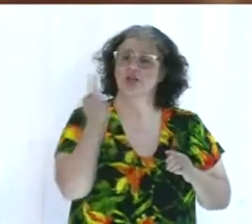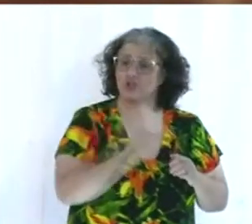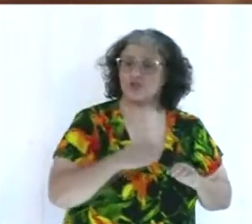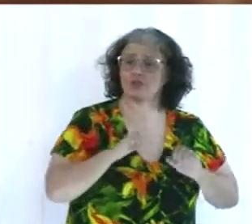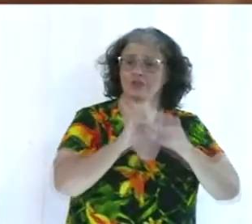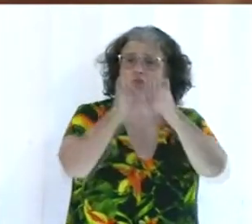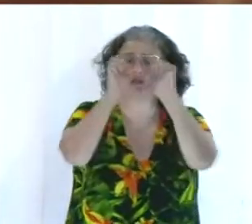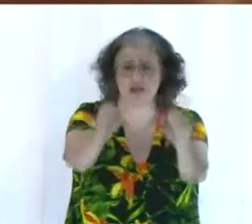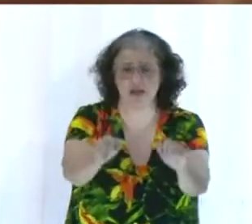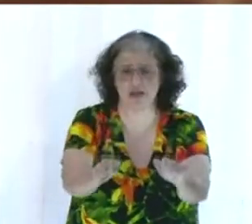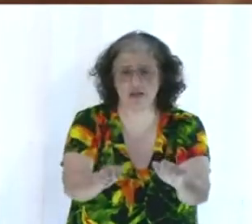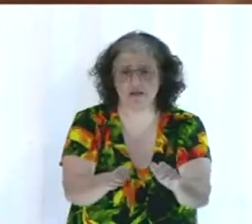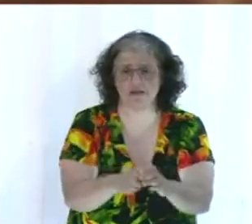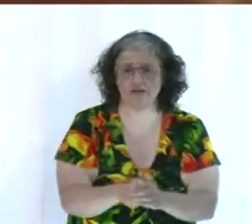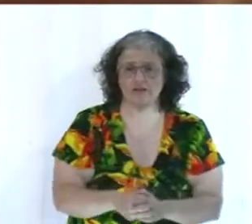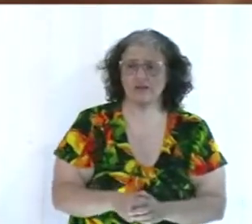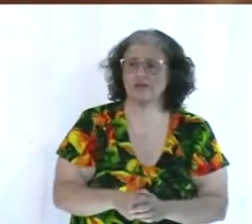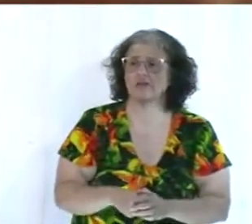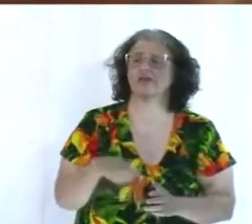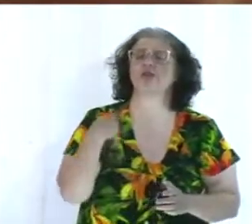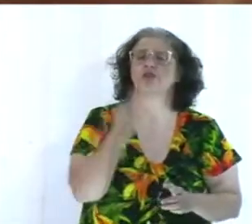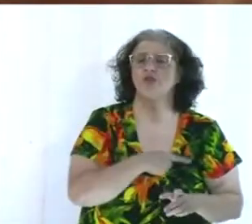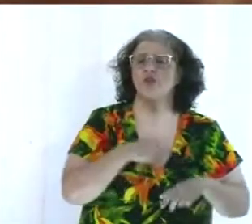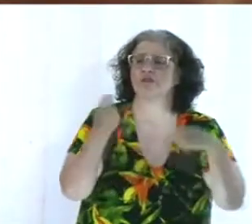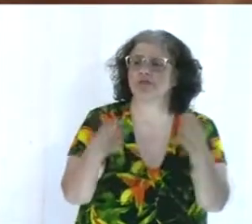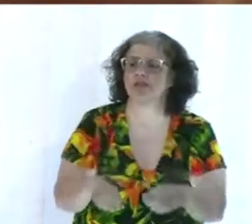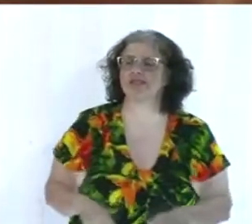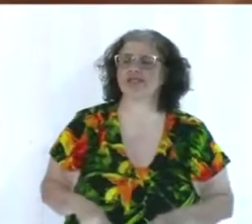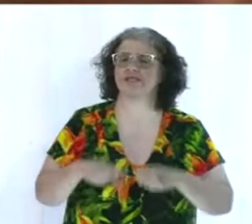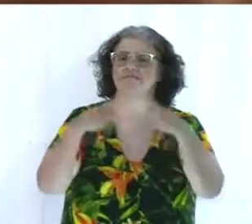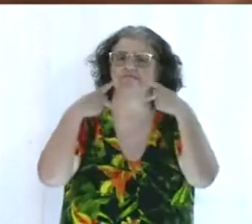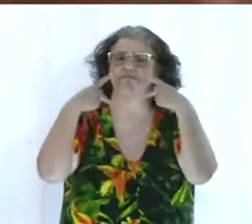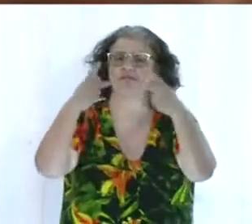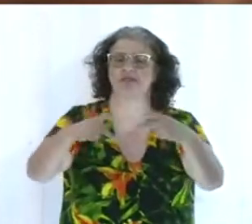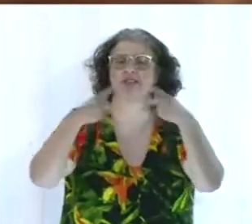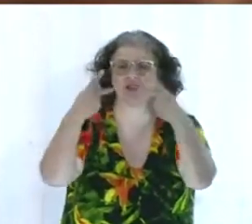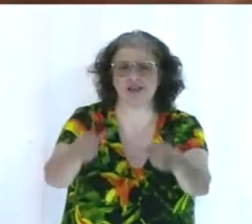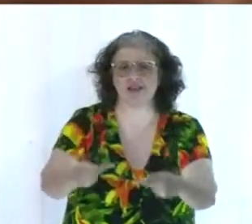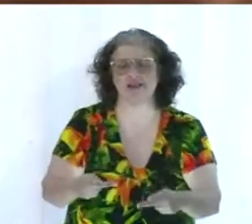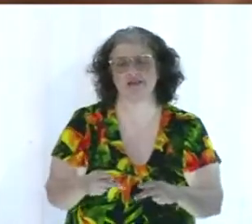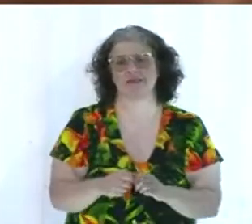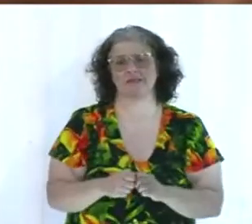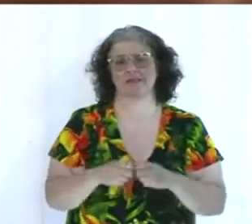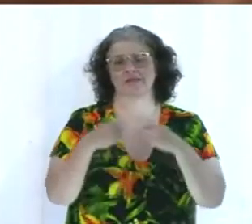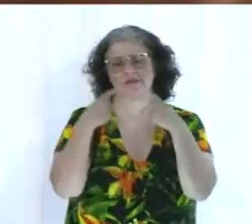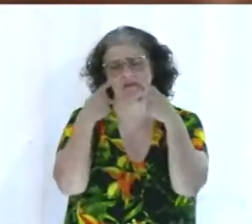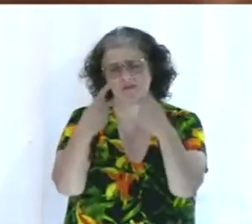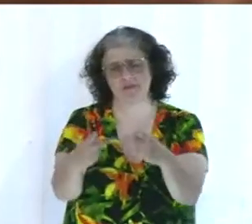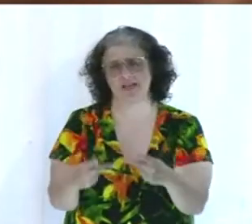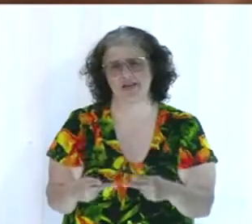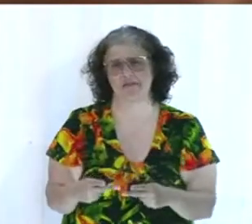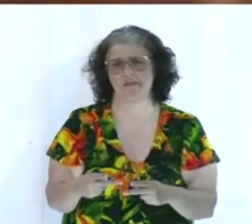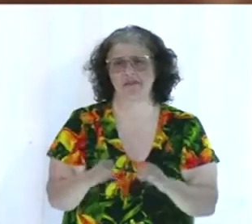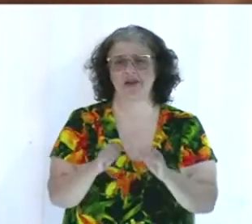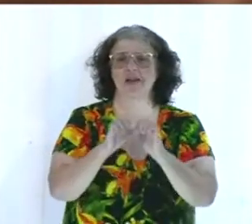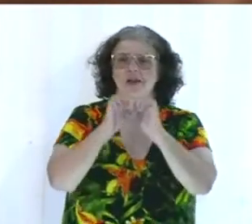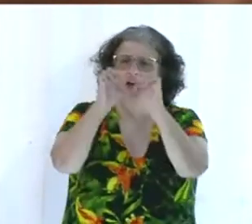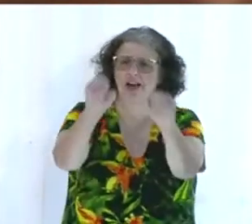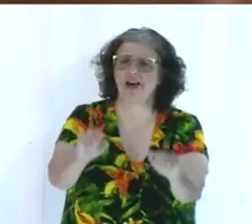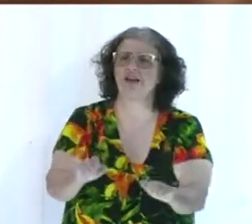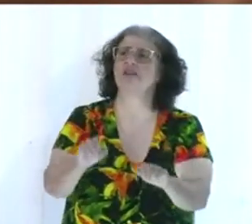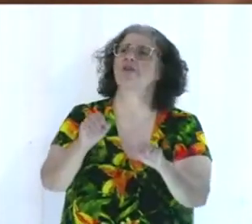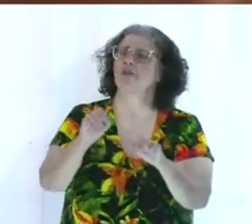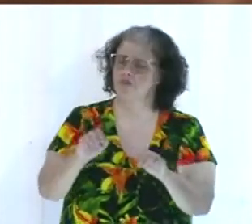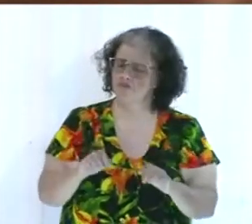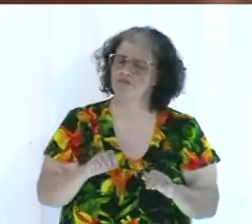Cristo, dispenseiros de Deus, nós precisamos pregar a palavra com temor e tremor, porque essa palavra não é nossa, essa palavra nós também